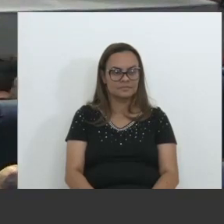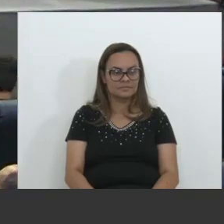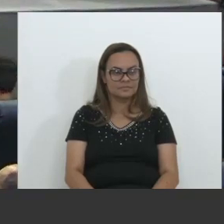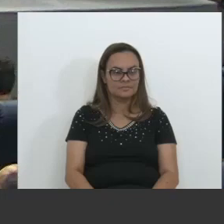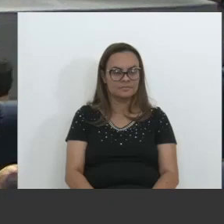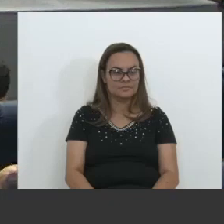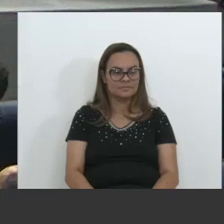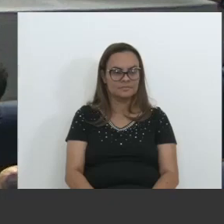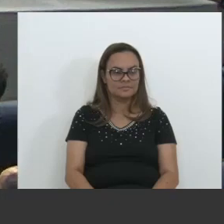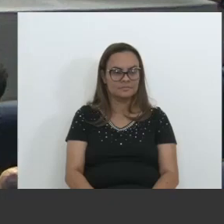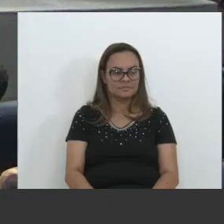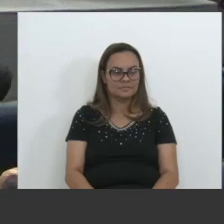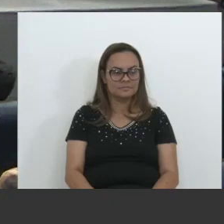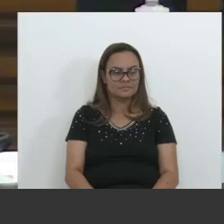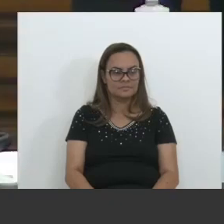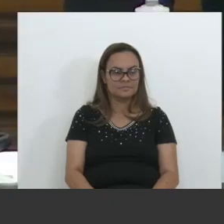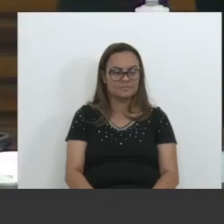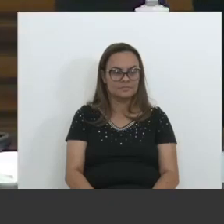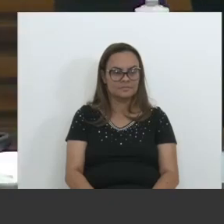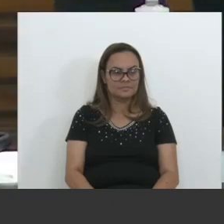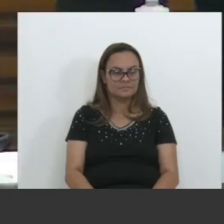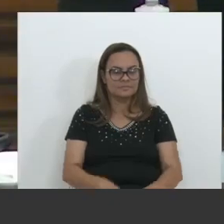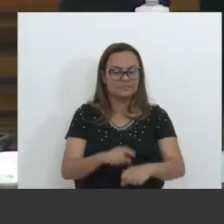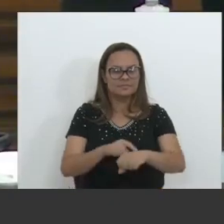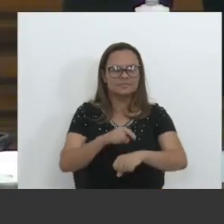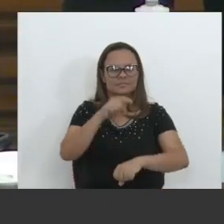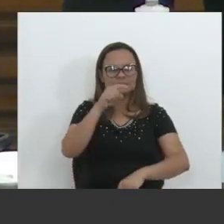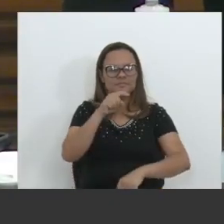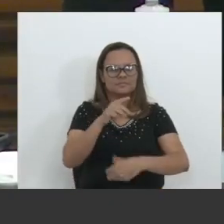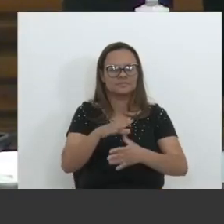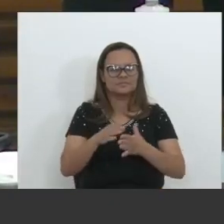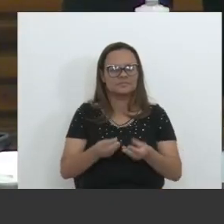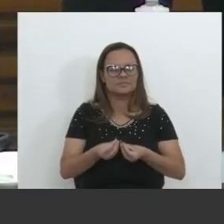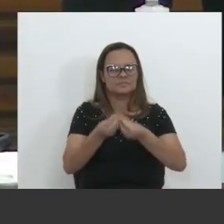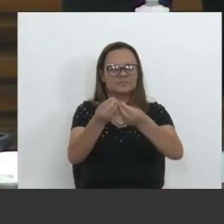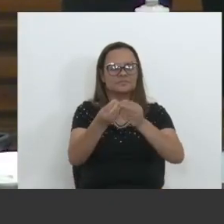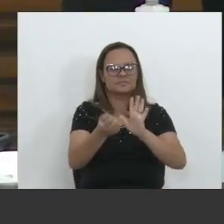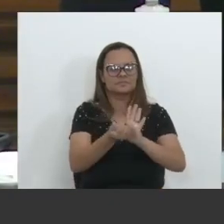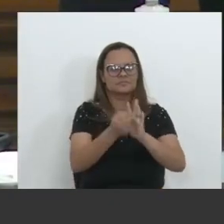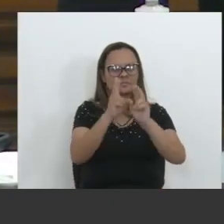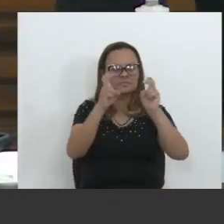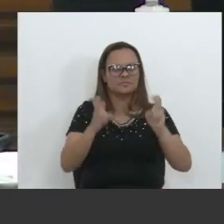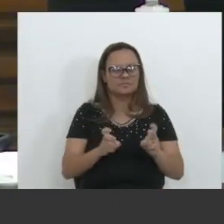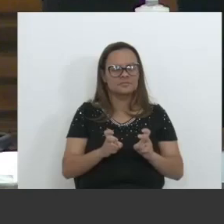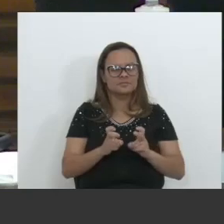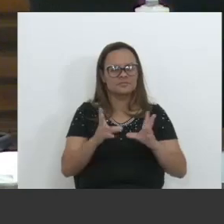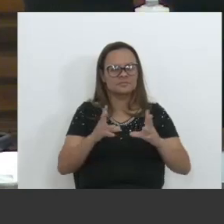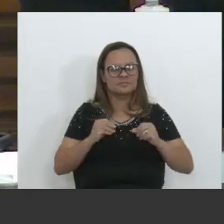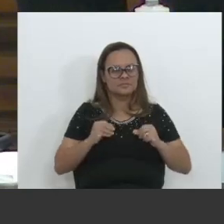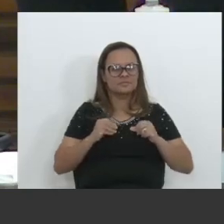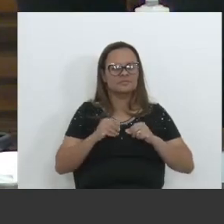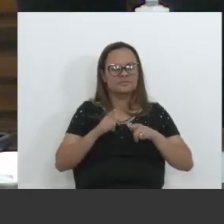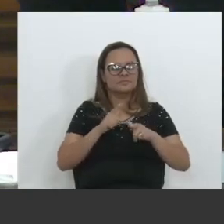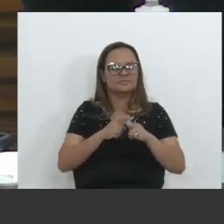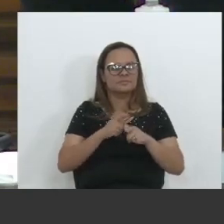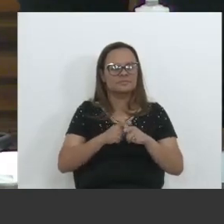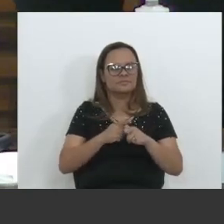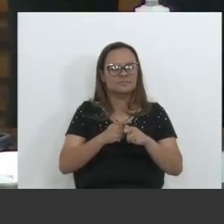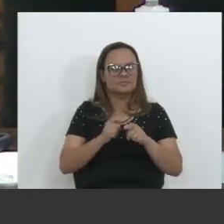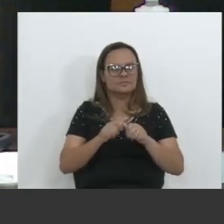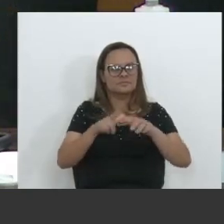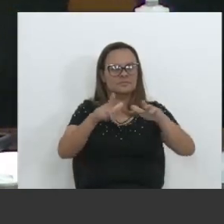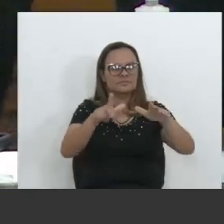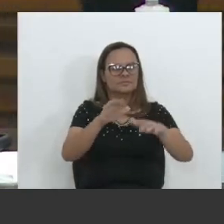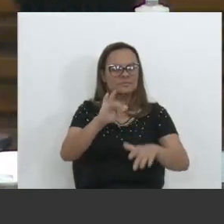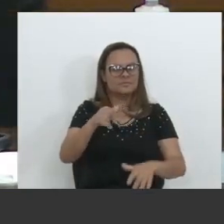Deus procedemos nesse momento solene a entrega do referido do título honorífico ao cidadão guarulhense ao ilustríssimo Senor Jorge